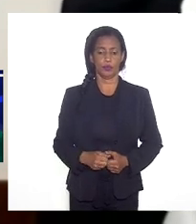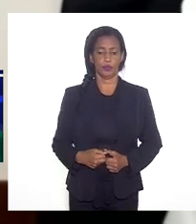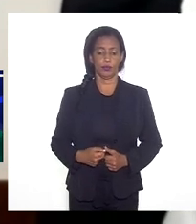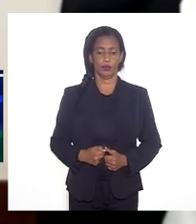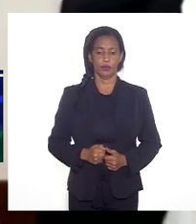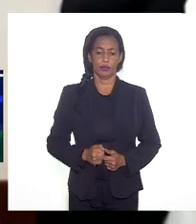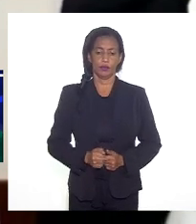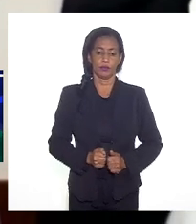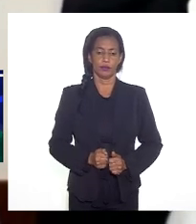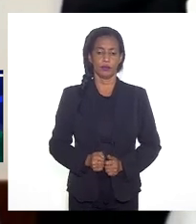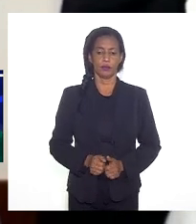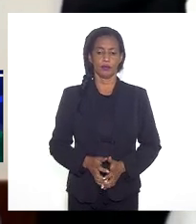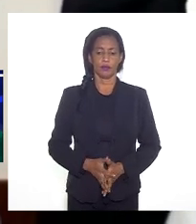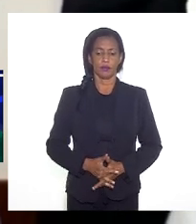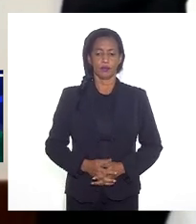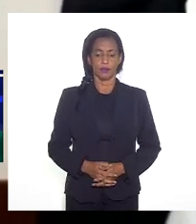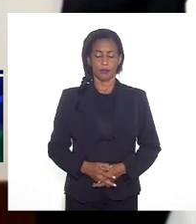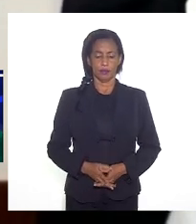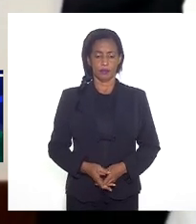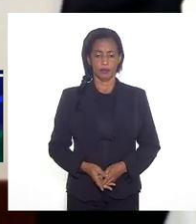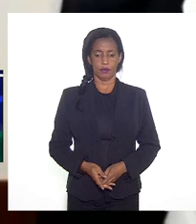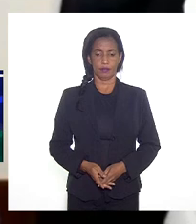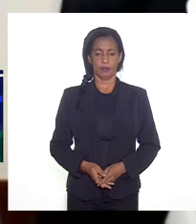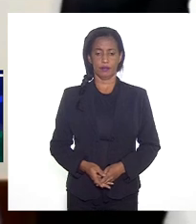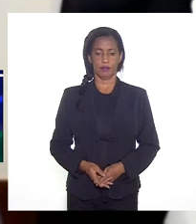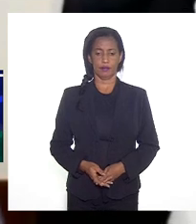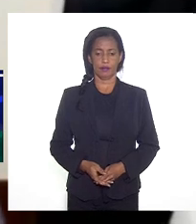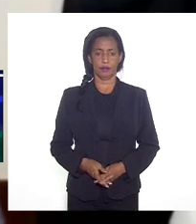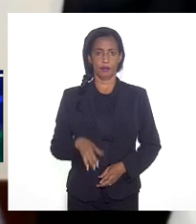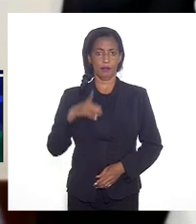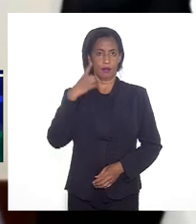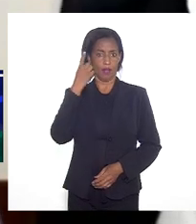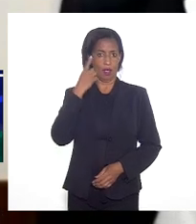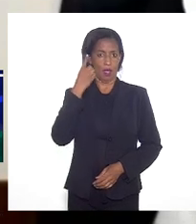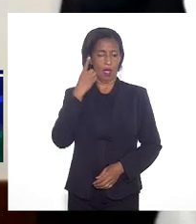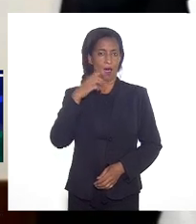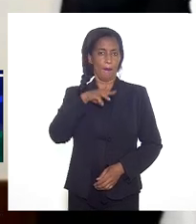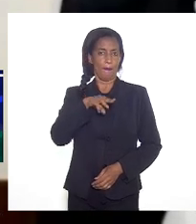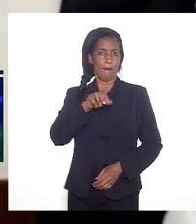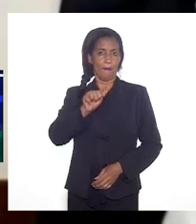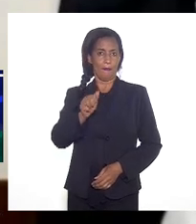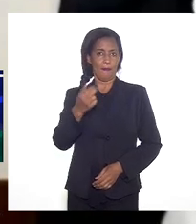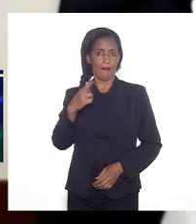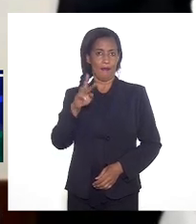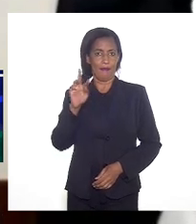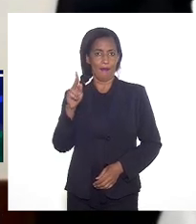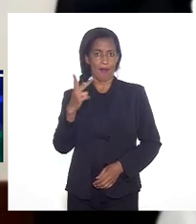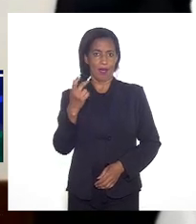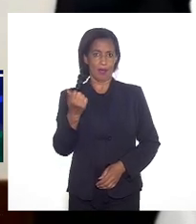Deputado Marcos Vinícius. Deputada Marta Rocha.